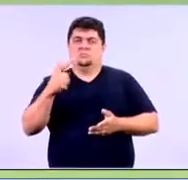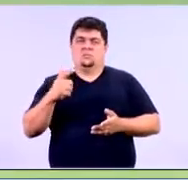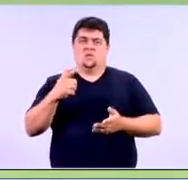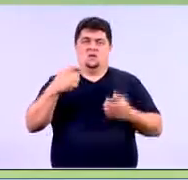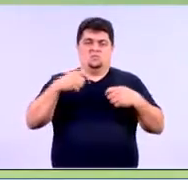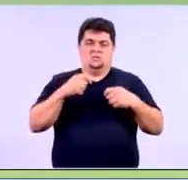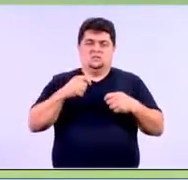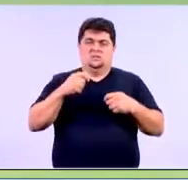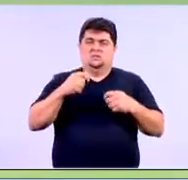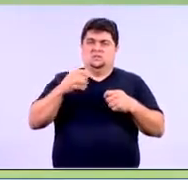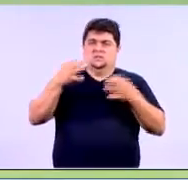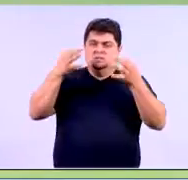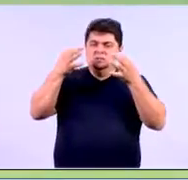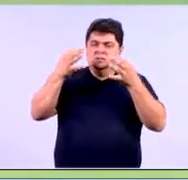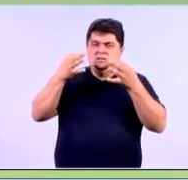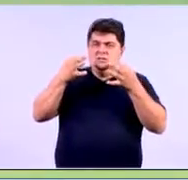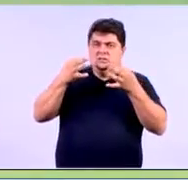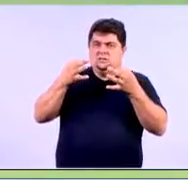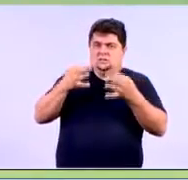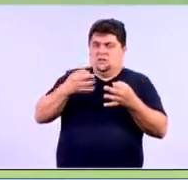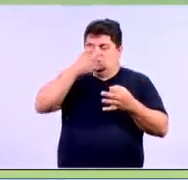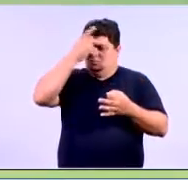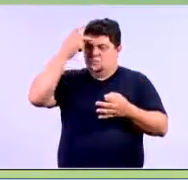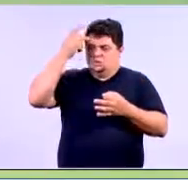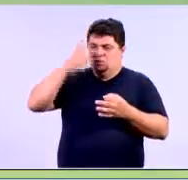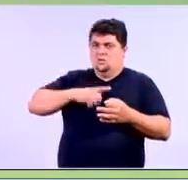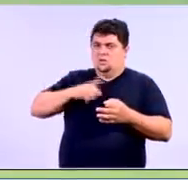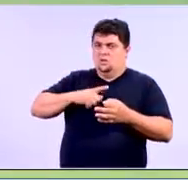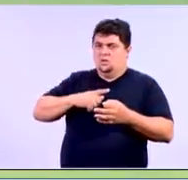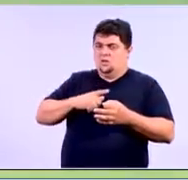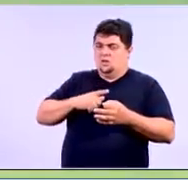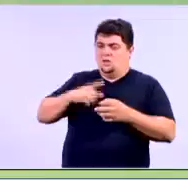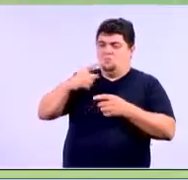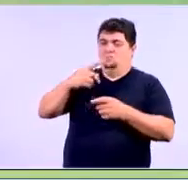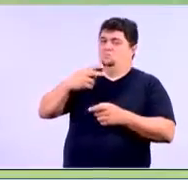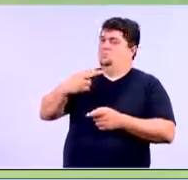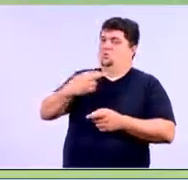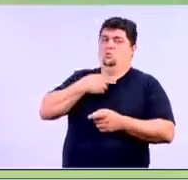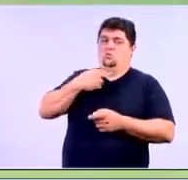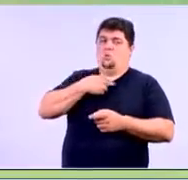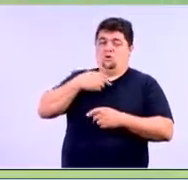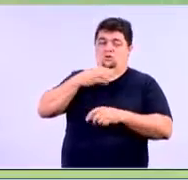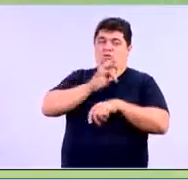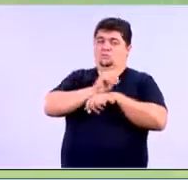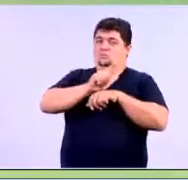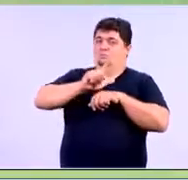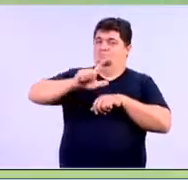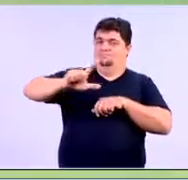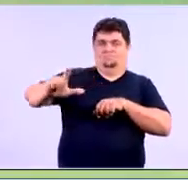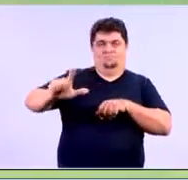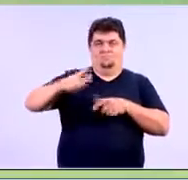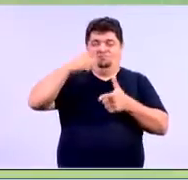outras garantias asseguradas ao contribuinte, é vedado à União, ou seja, é proibido à União,